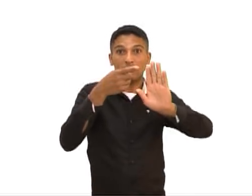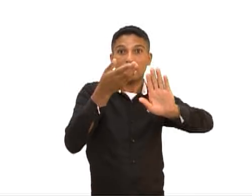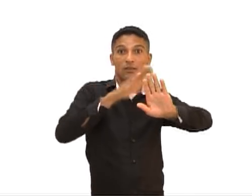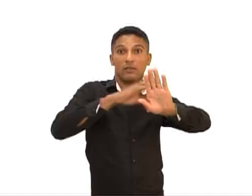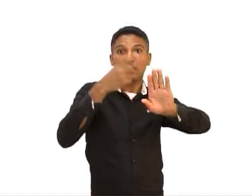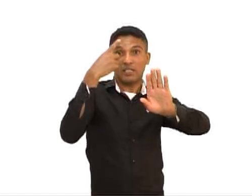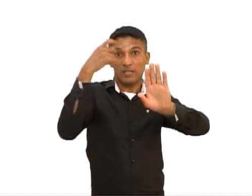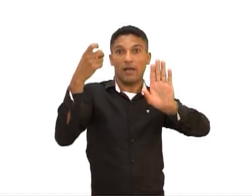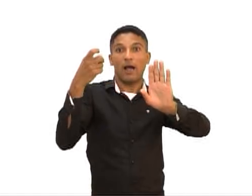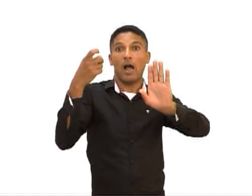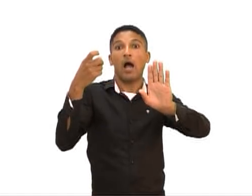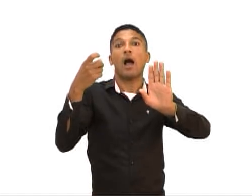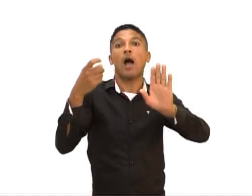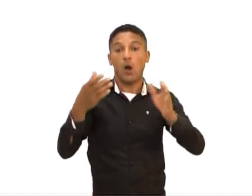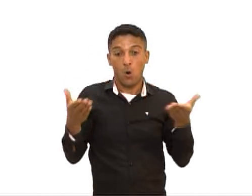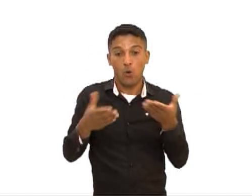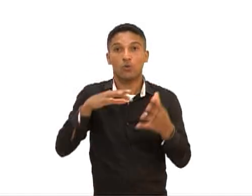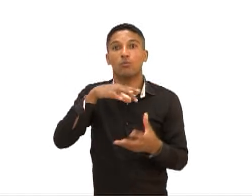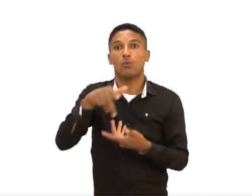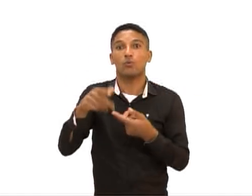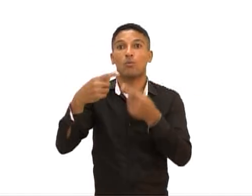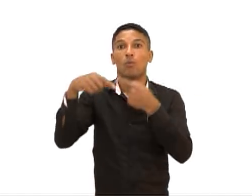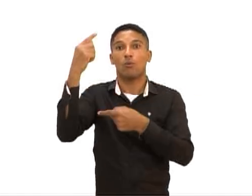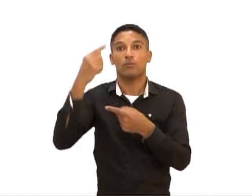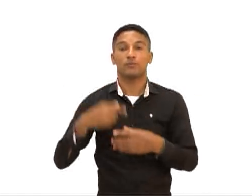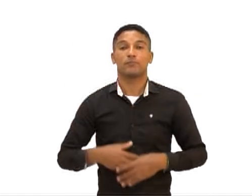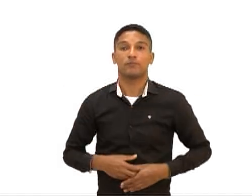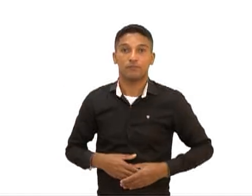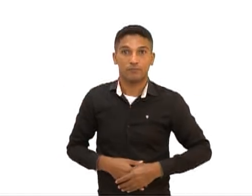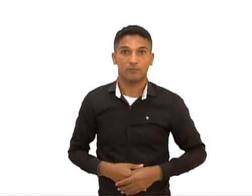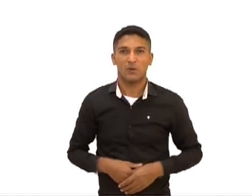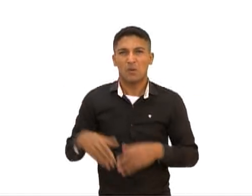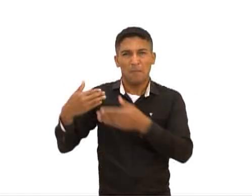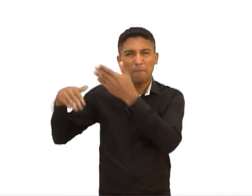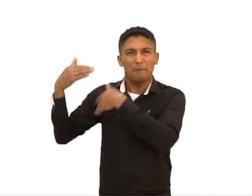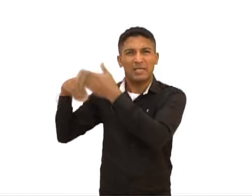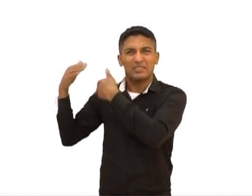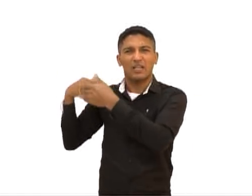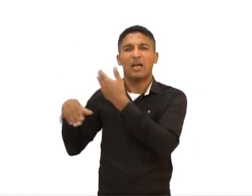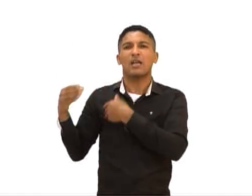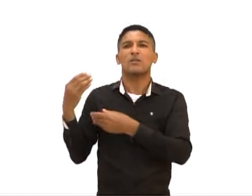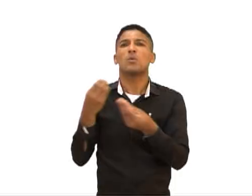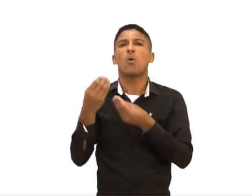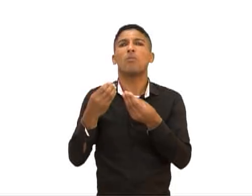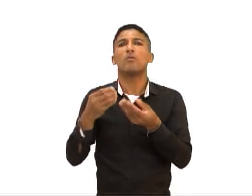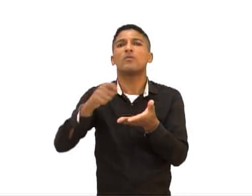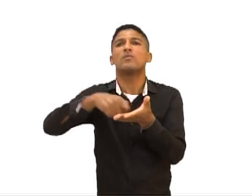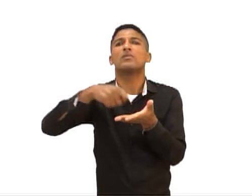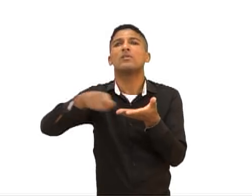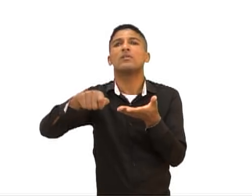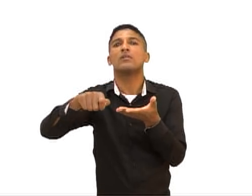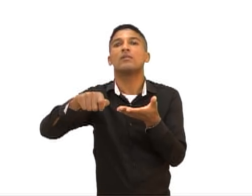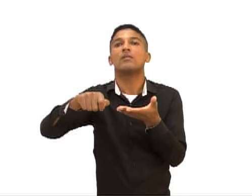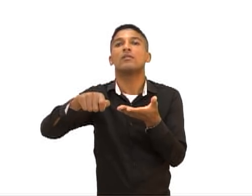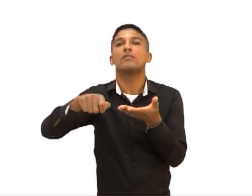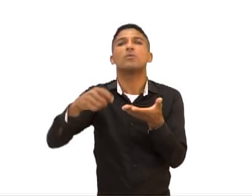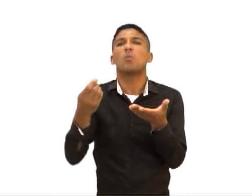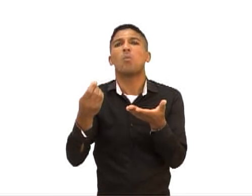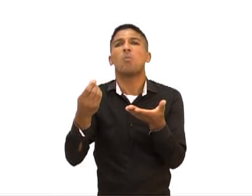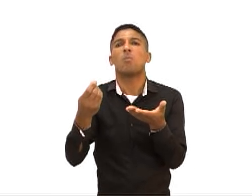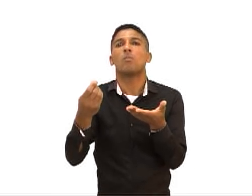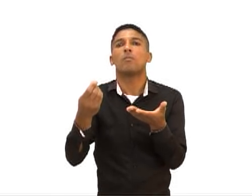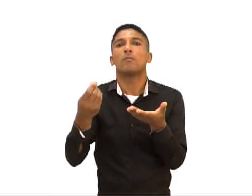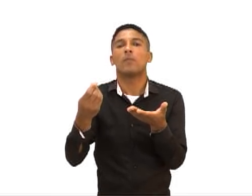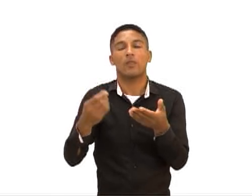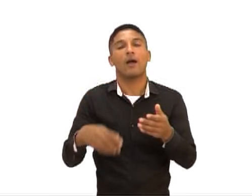Durante a antiguidade, a primeira forma encontrada para gravar o conhecimento foi escrevendo-o em pedra ou